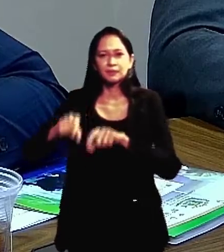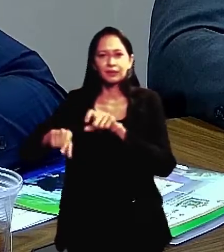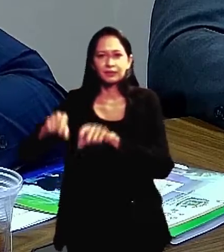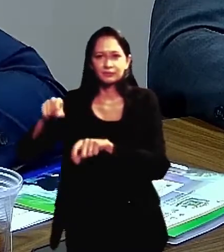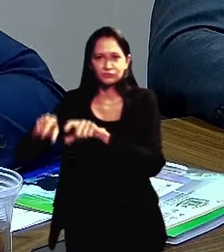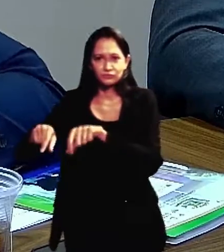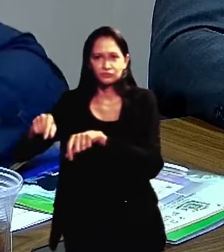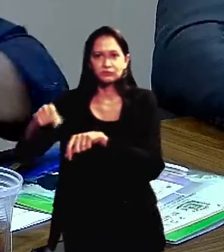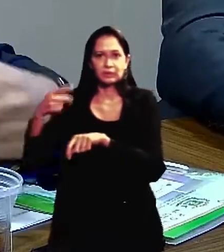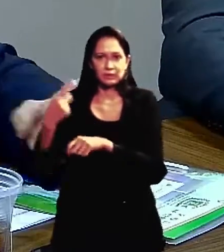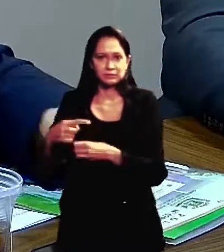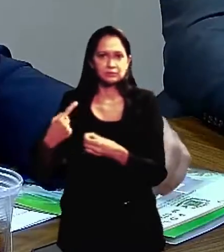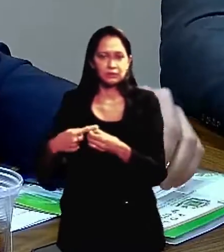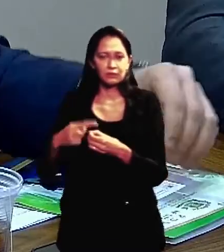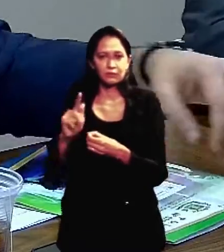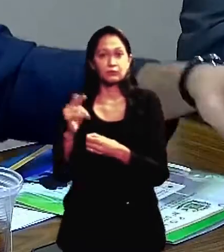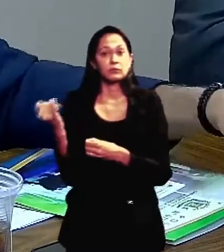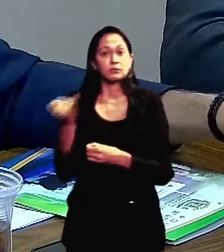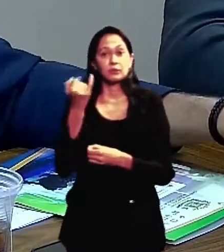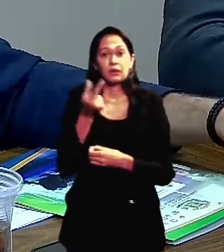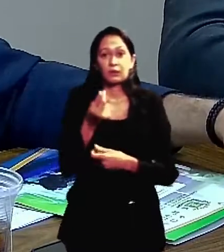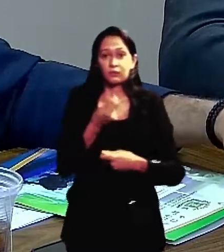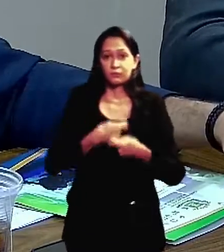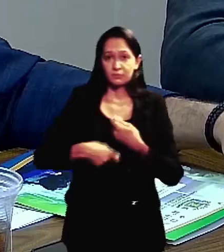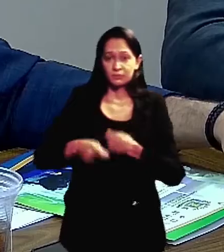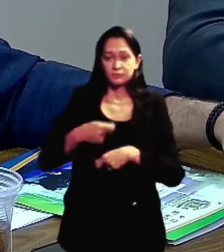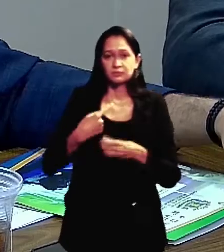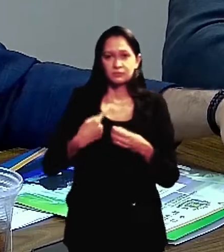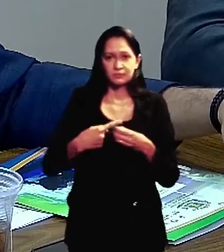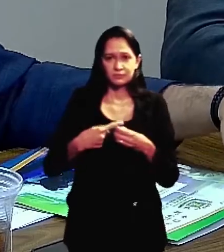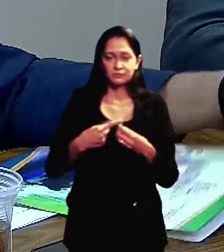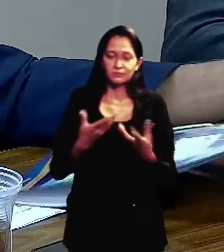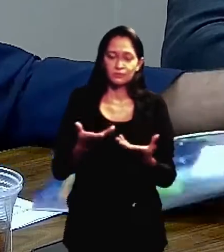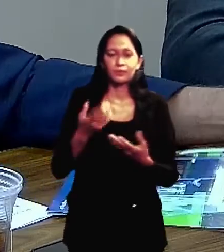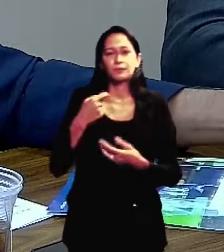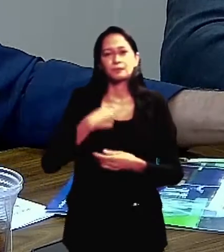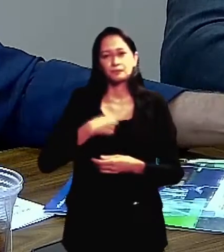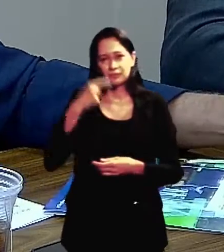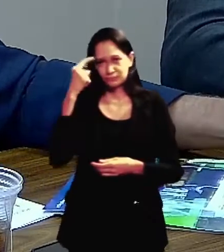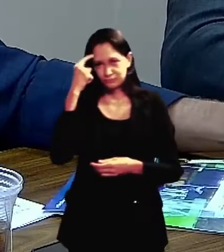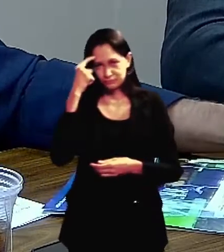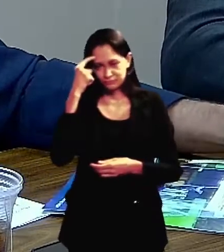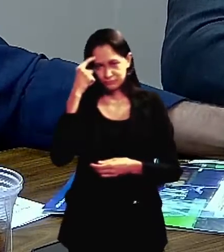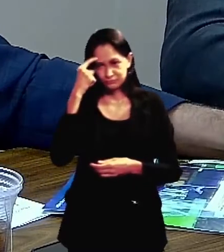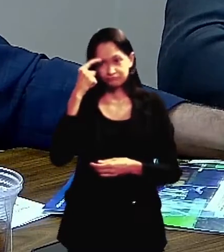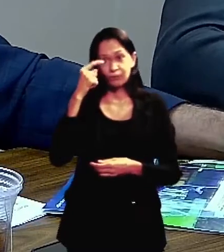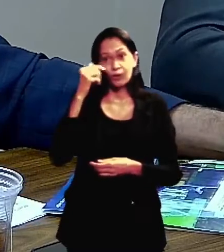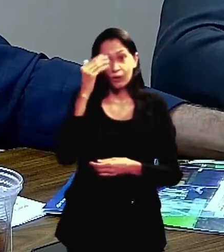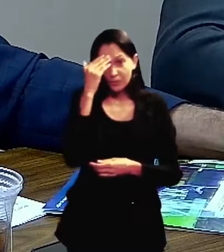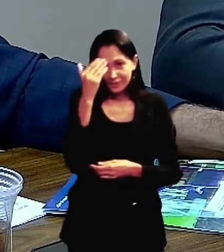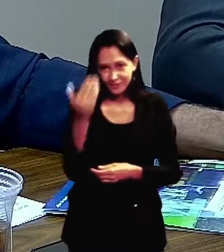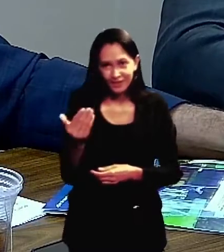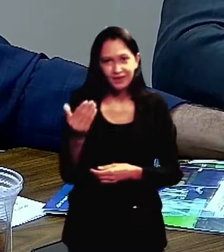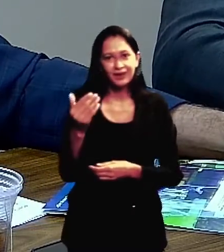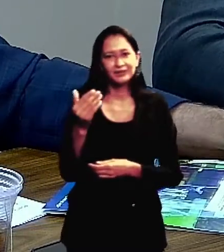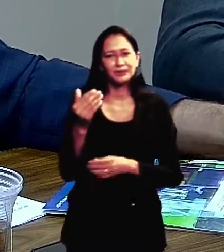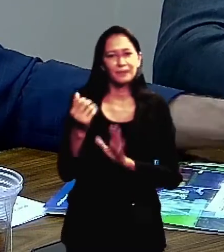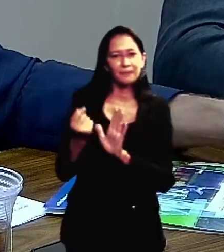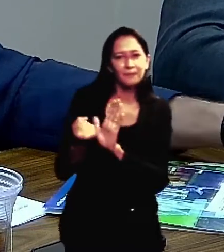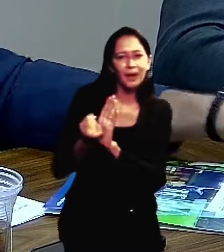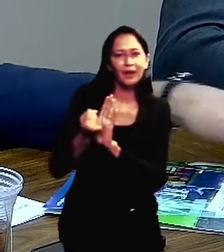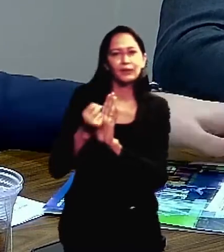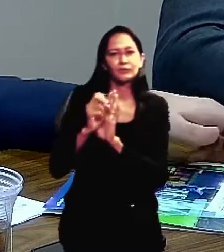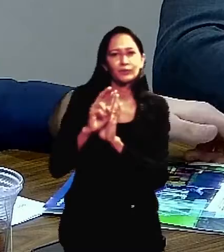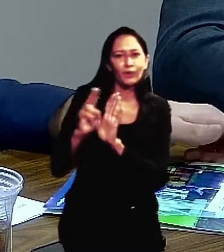economia goiana e goianiense. E eu acho que essa honraria, ela vem em uma